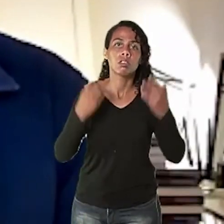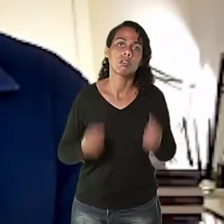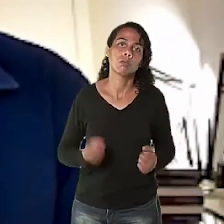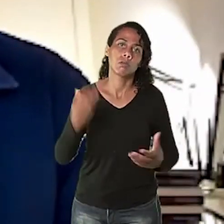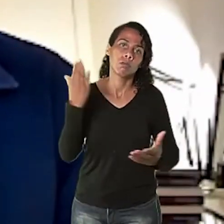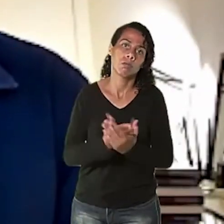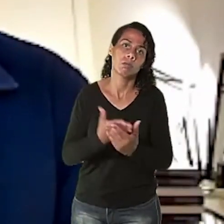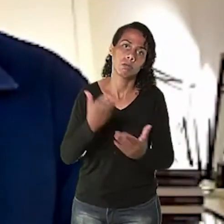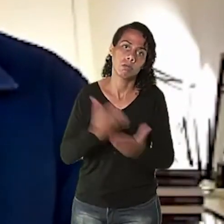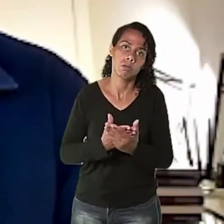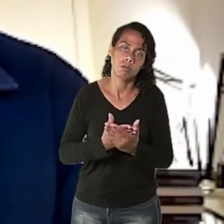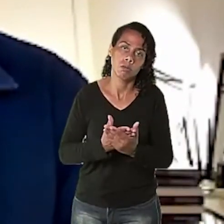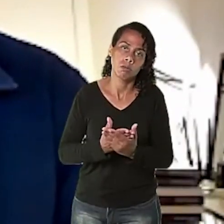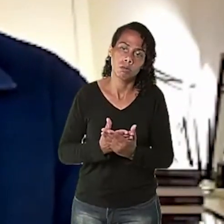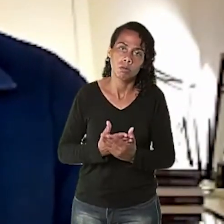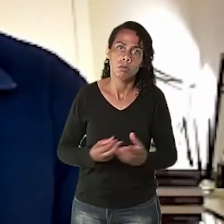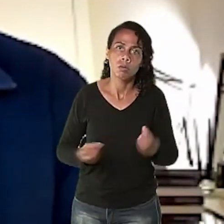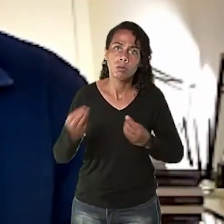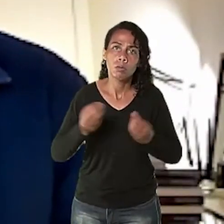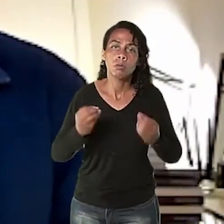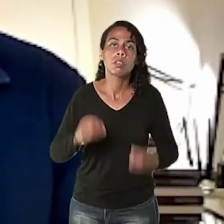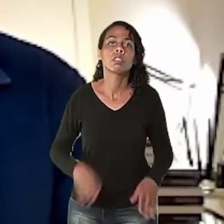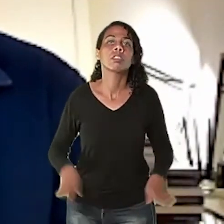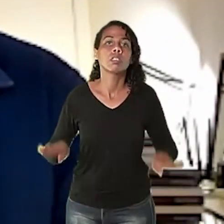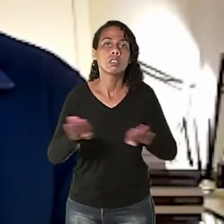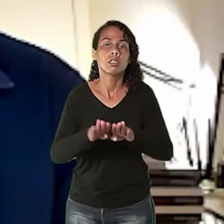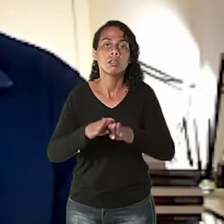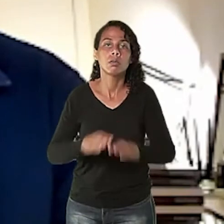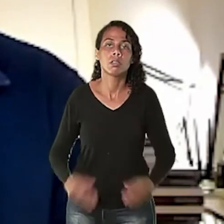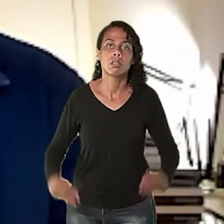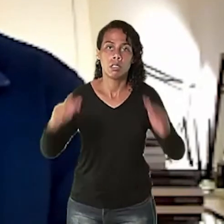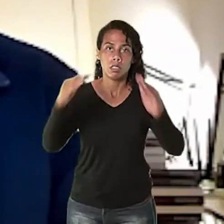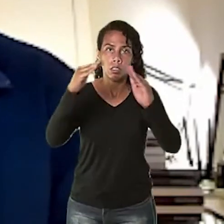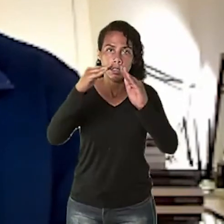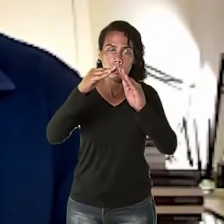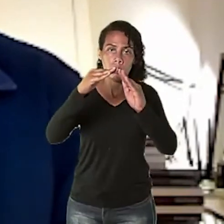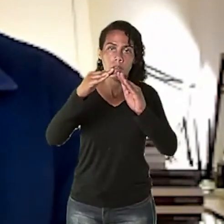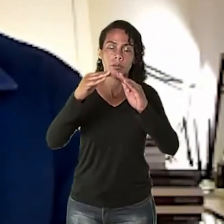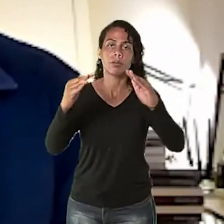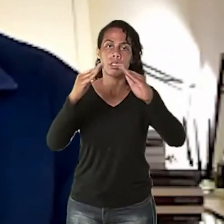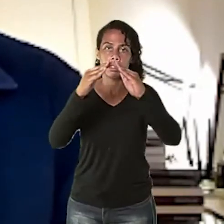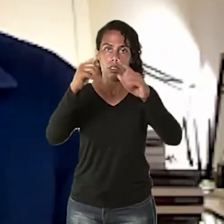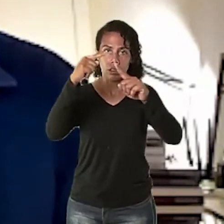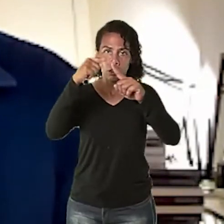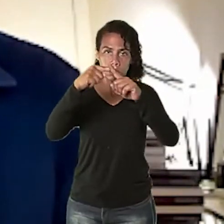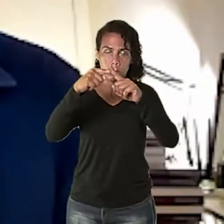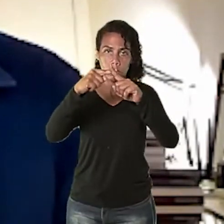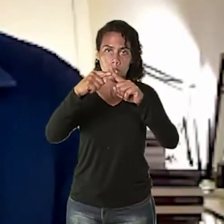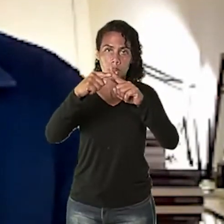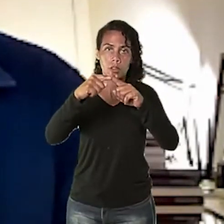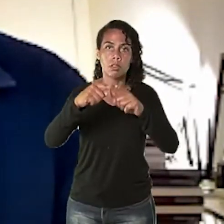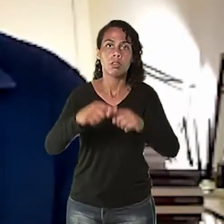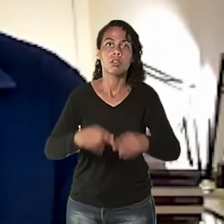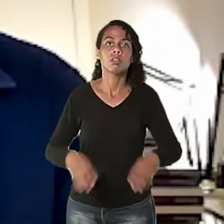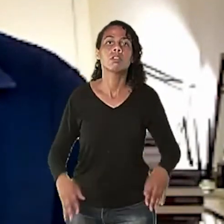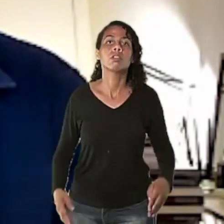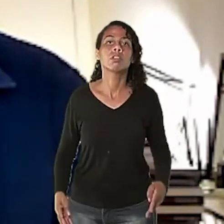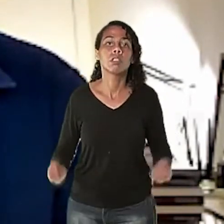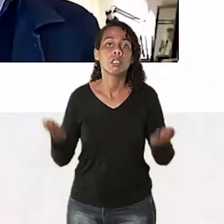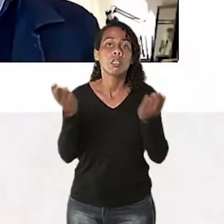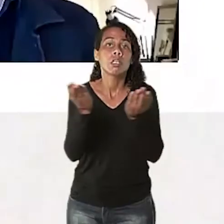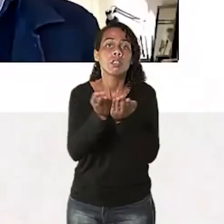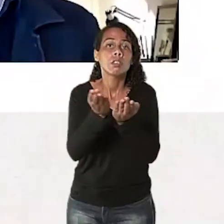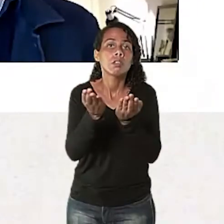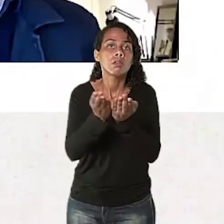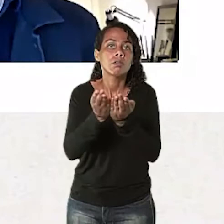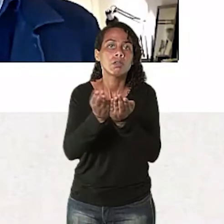mim, em âmbito federal. Acho que 2 em âmbito federal e 1 no Rio de Janeiro. Do ponto de vista criativo, o que isso vai